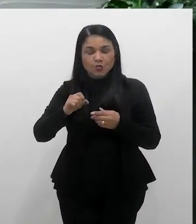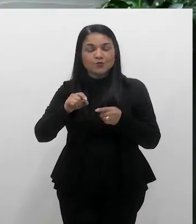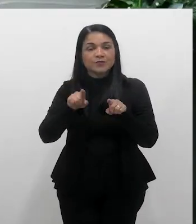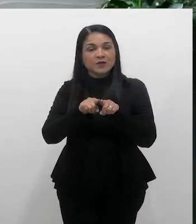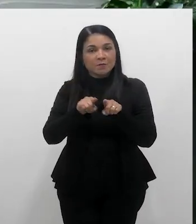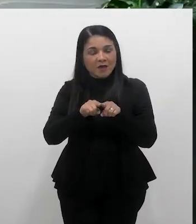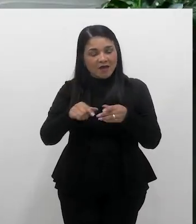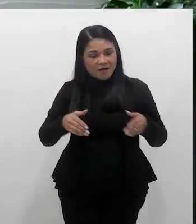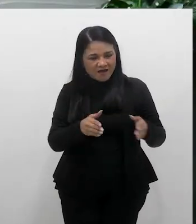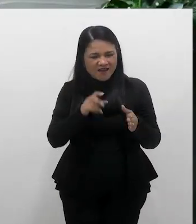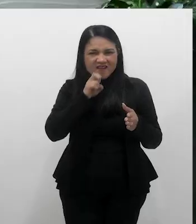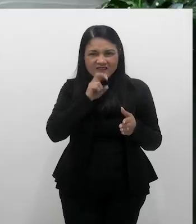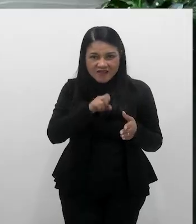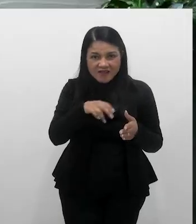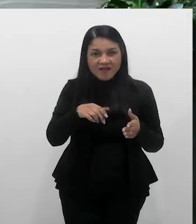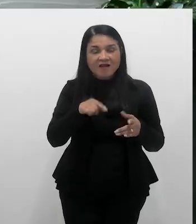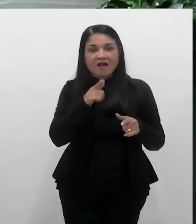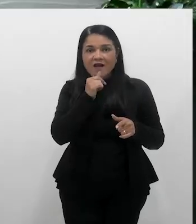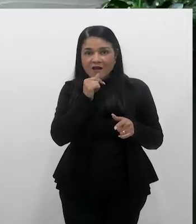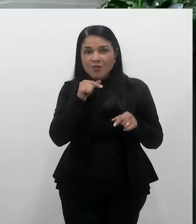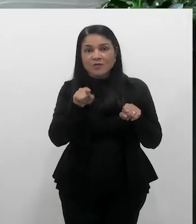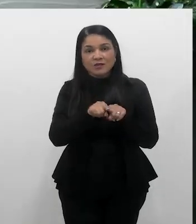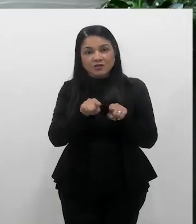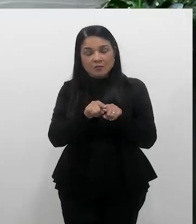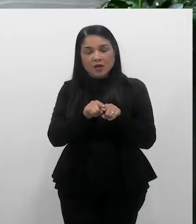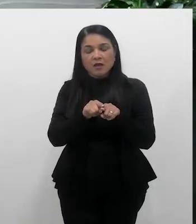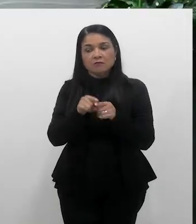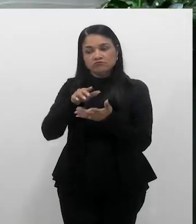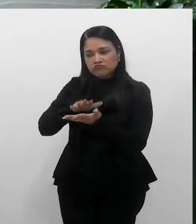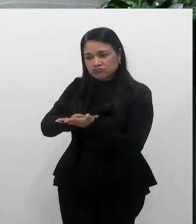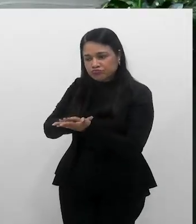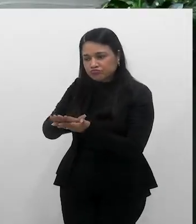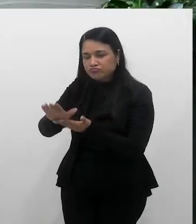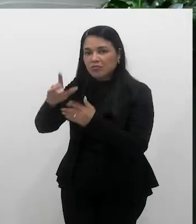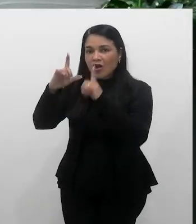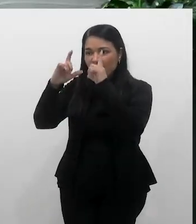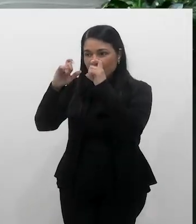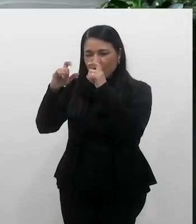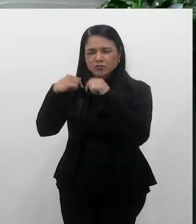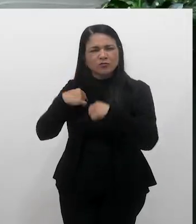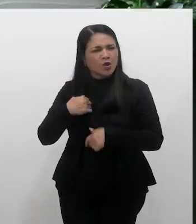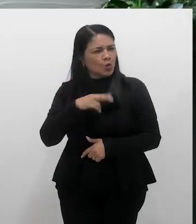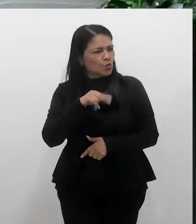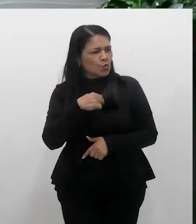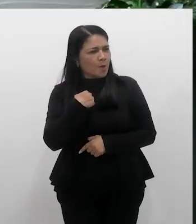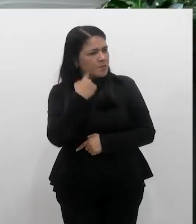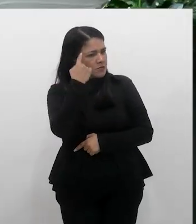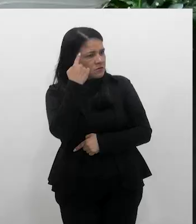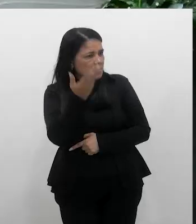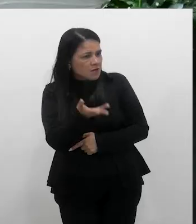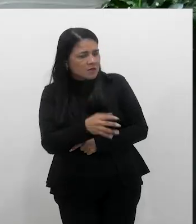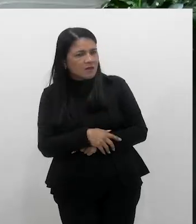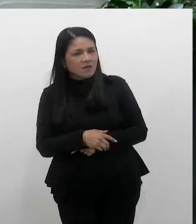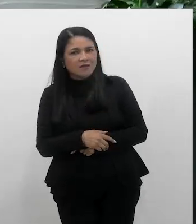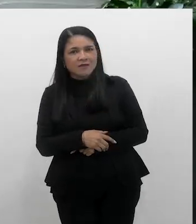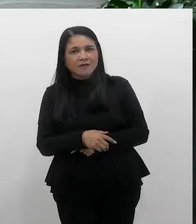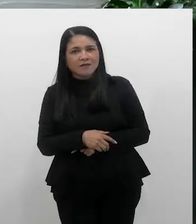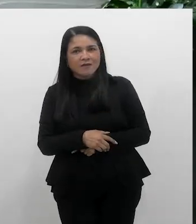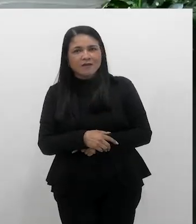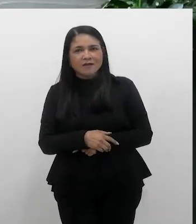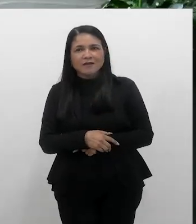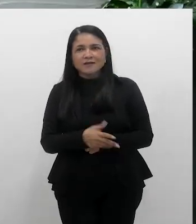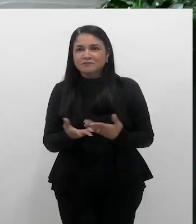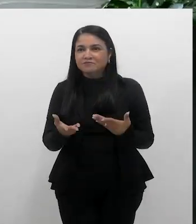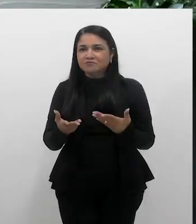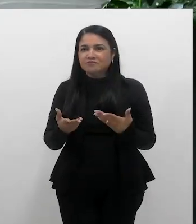nos faz ver. E aí vem todo um trabalho. Dicotomia, né, gente? Acho que a gente nunca tinha pensado nisso. A dicotomia, não é? Você está